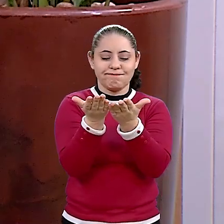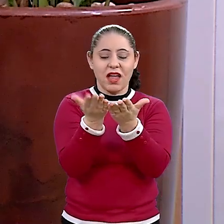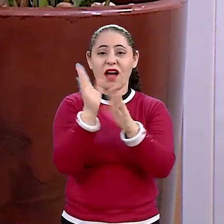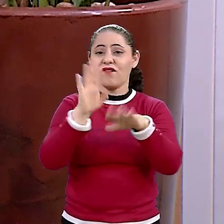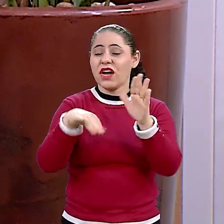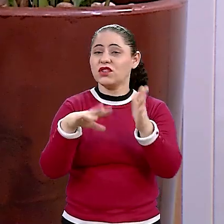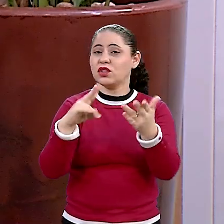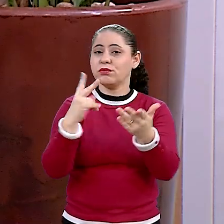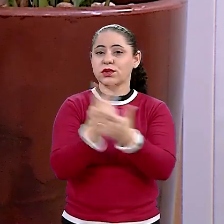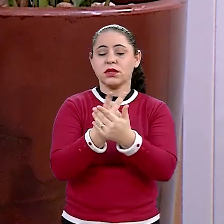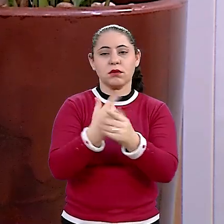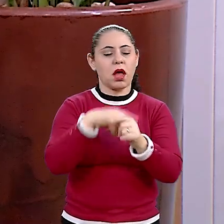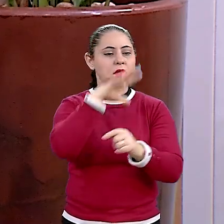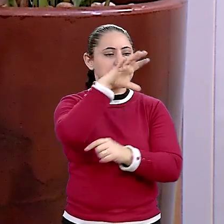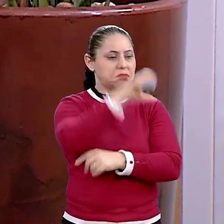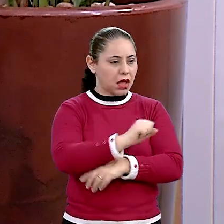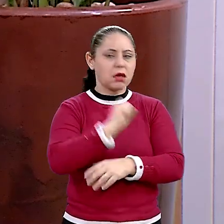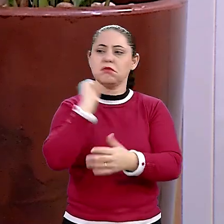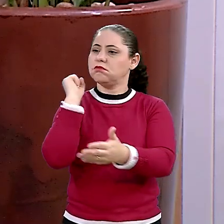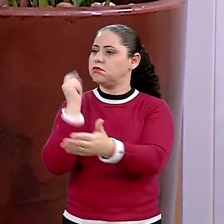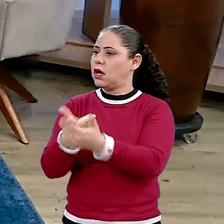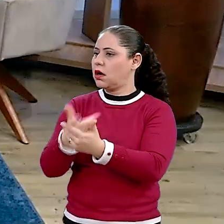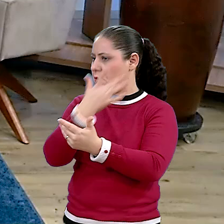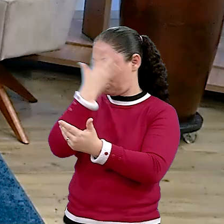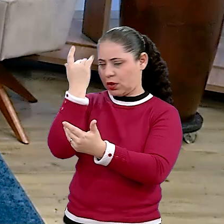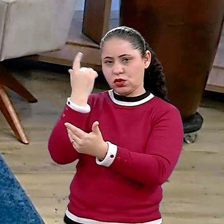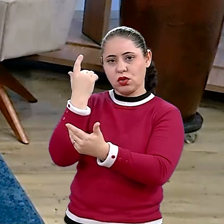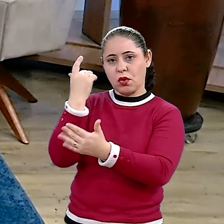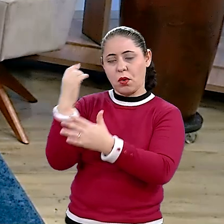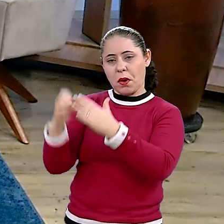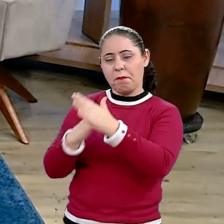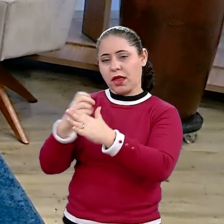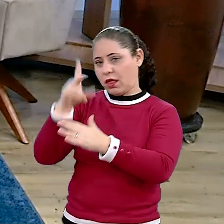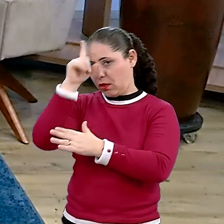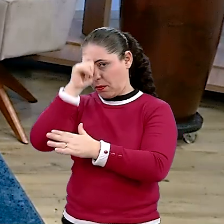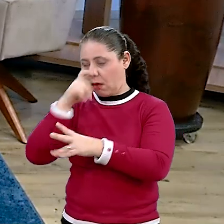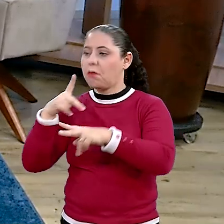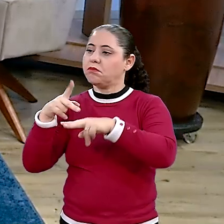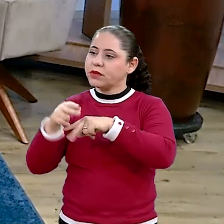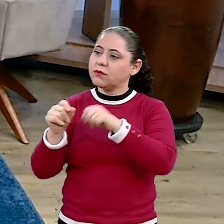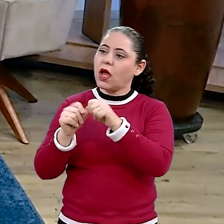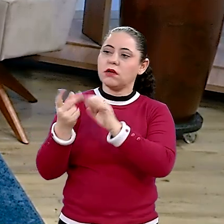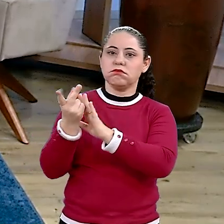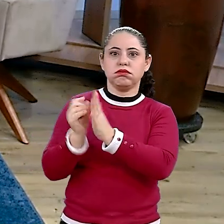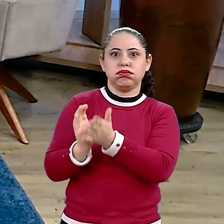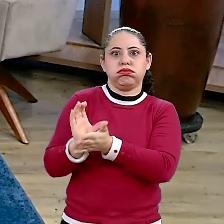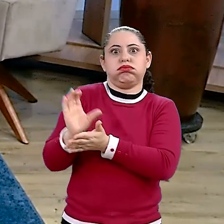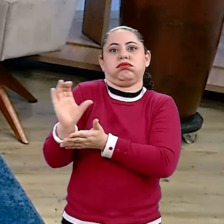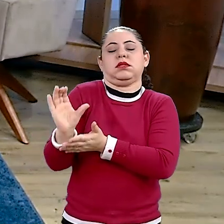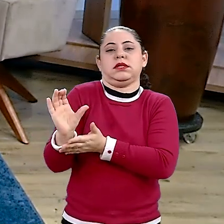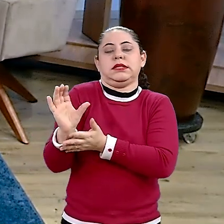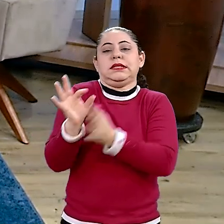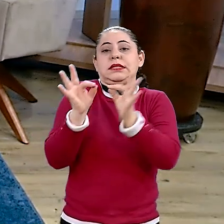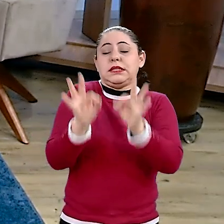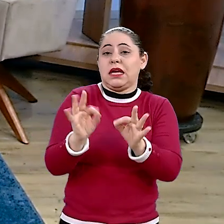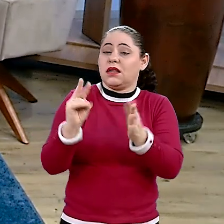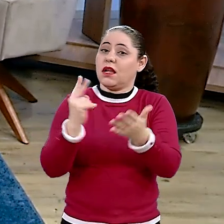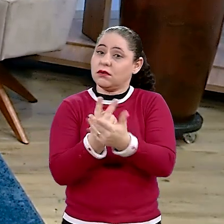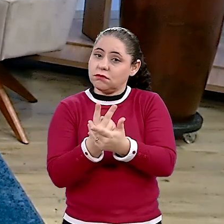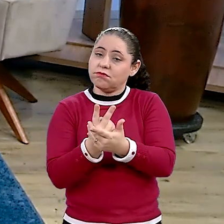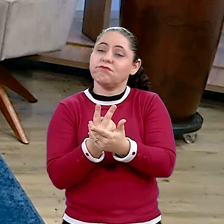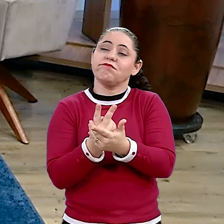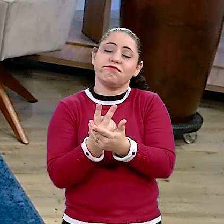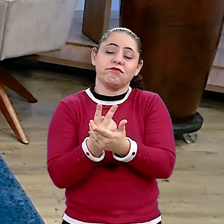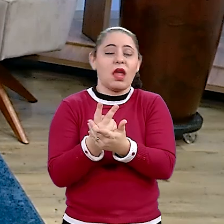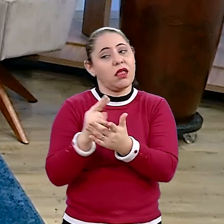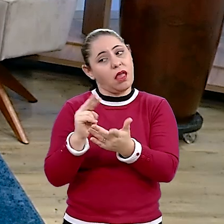sequestra as contas da prefeitura e paga isso para os prestadores, para os médicos que operaram, etc. Certo ou errado, isso está acontecendo. Eu acho que está